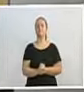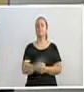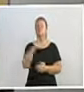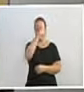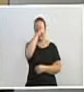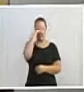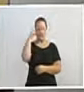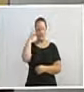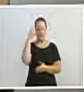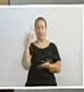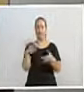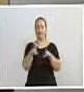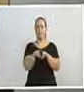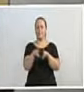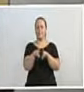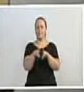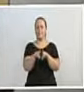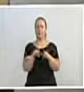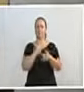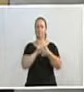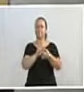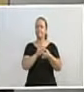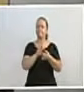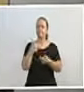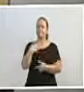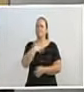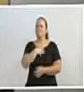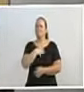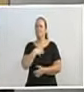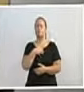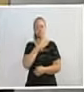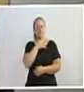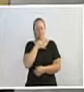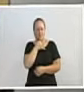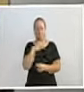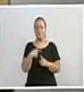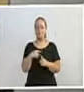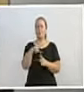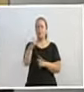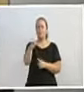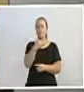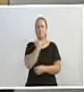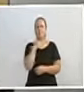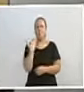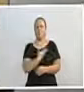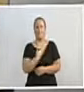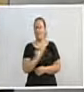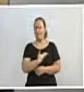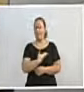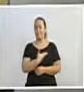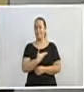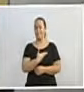de externar aqui também os meus sentimentos à Vossa Excelência, que perdeu um amigo, e também a família do